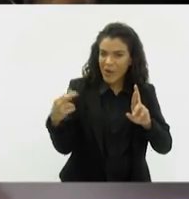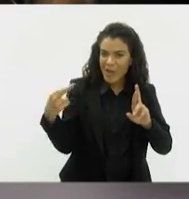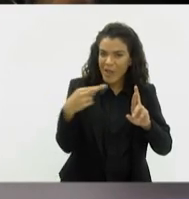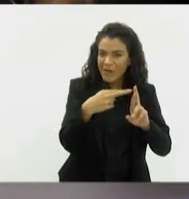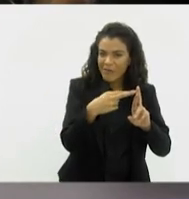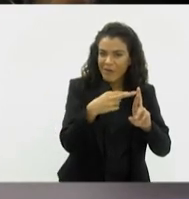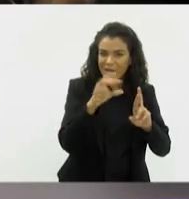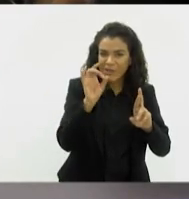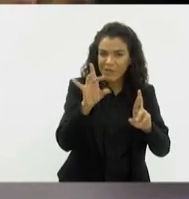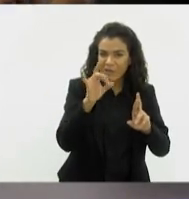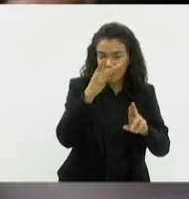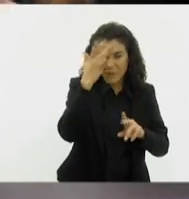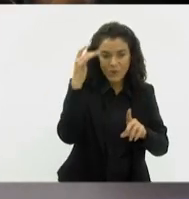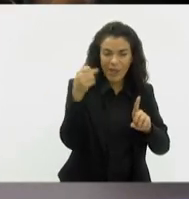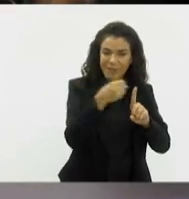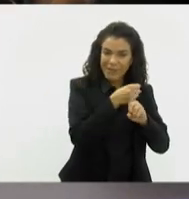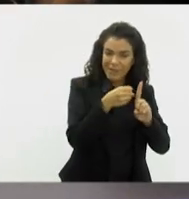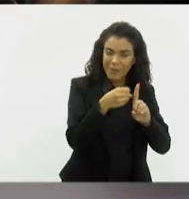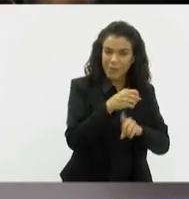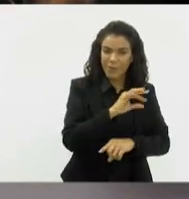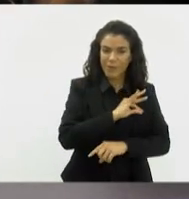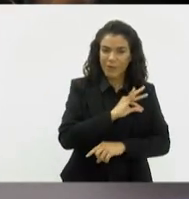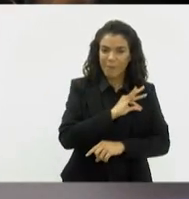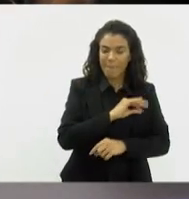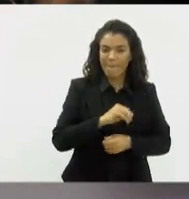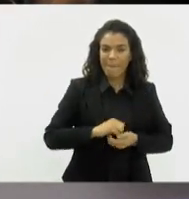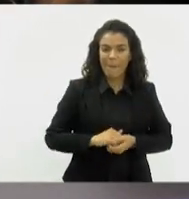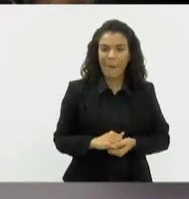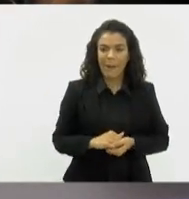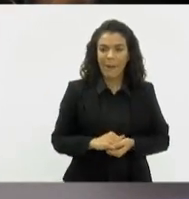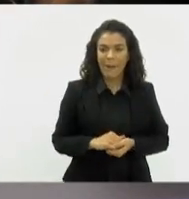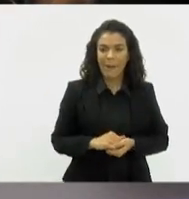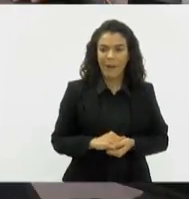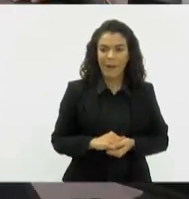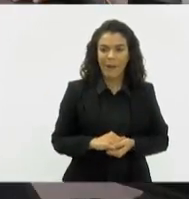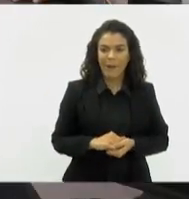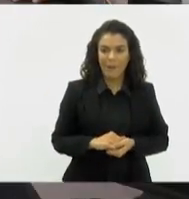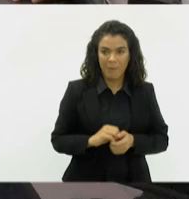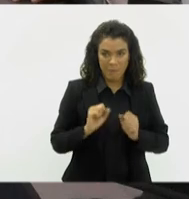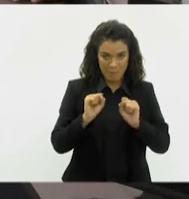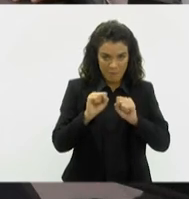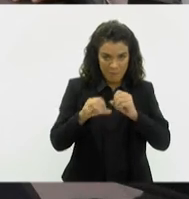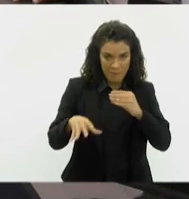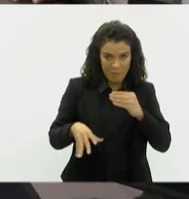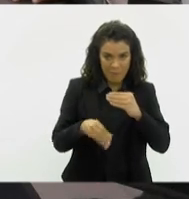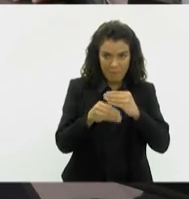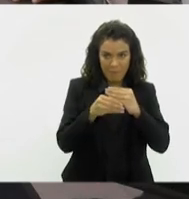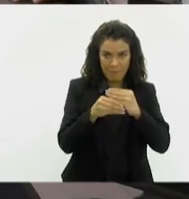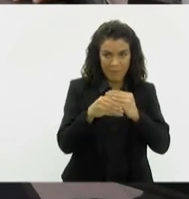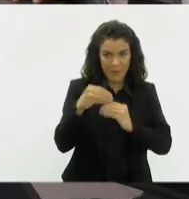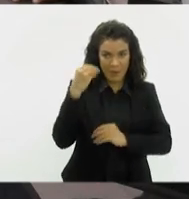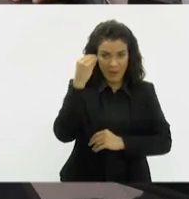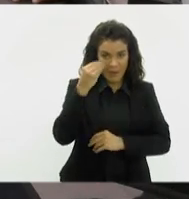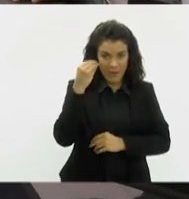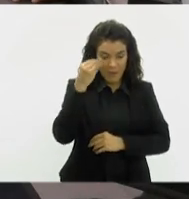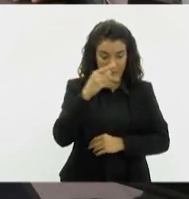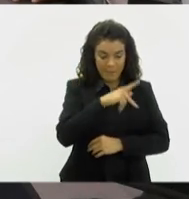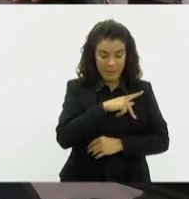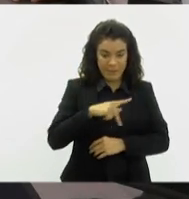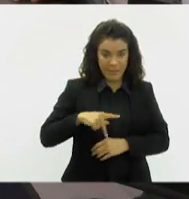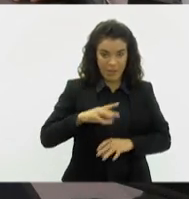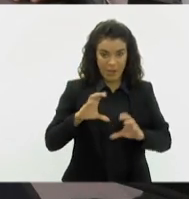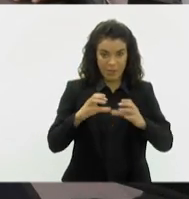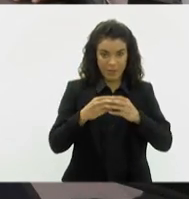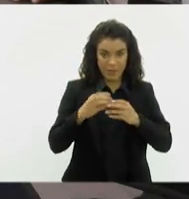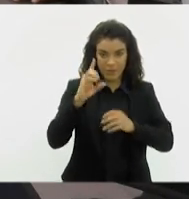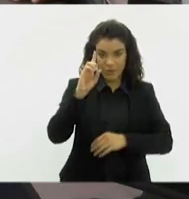referência para pessoas que são agredidas por policiais. Deputado, se Vossa Excelência me permite uma parte, com a experiência de presidenta da Comissão de Direitos